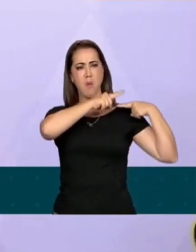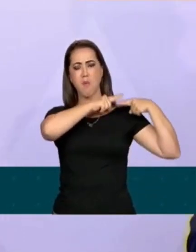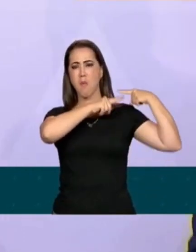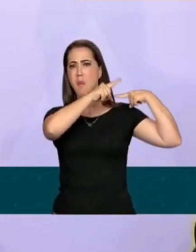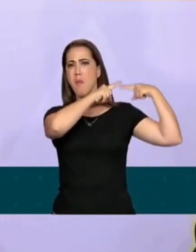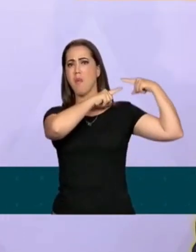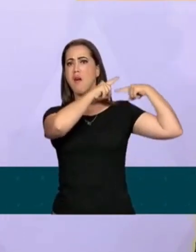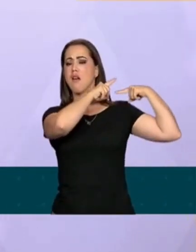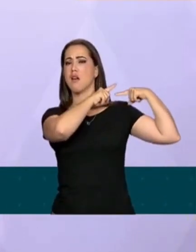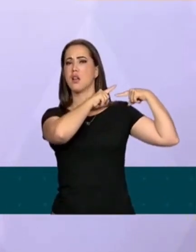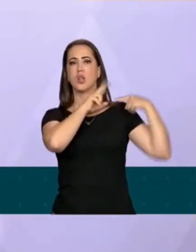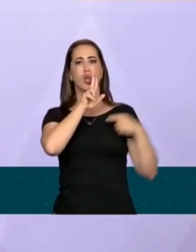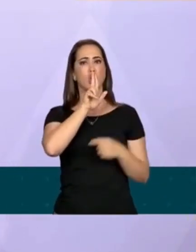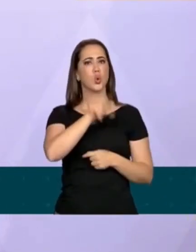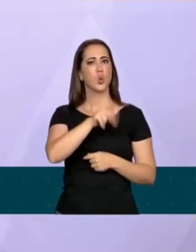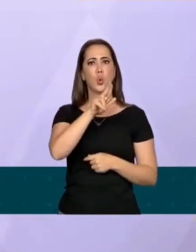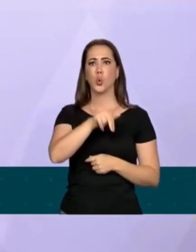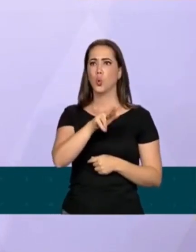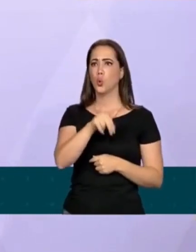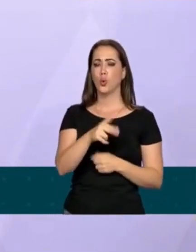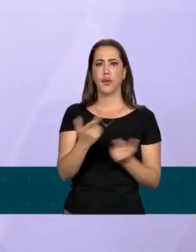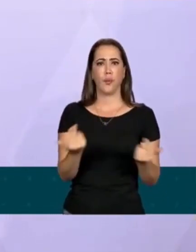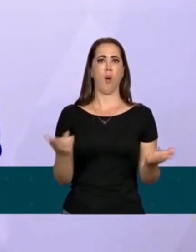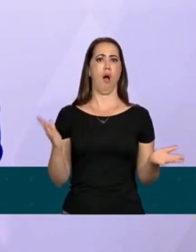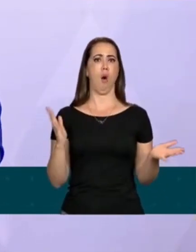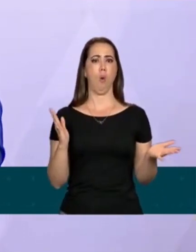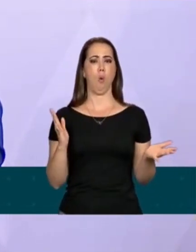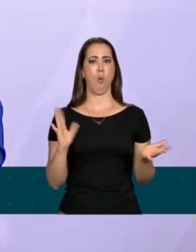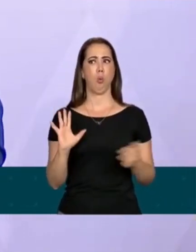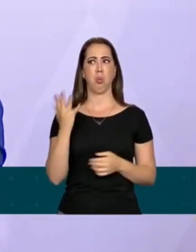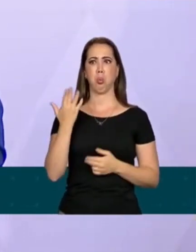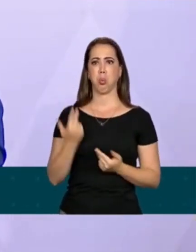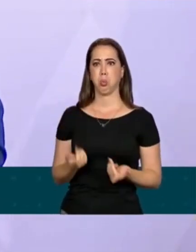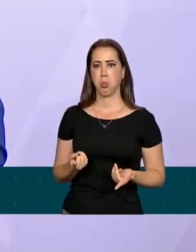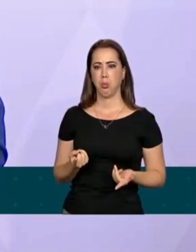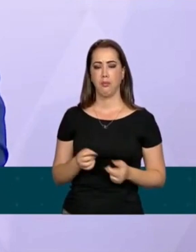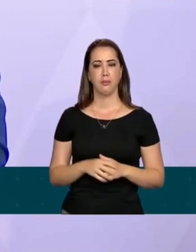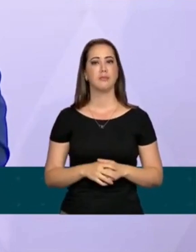nunca antes na história do Brasil tinha acontecido isso.